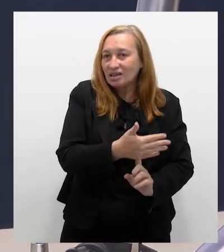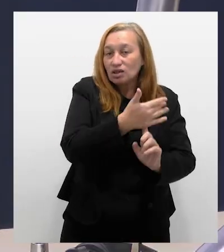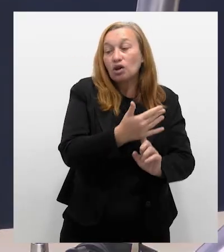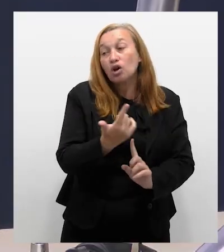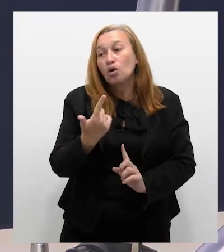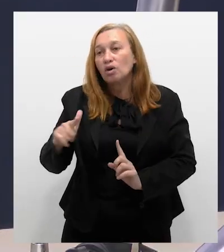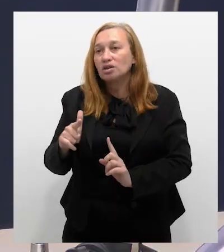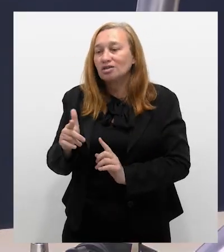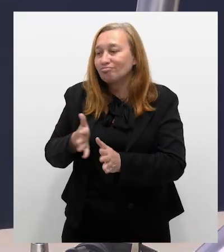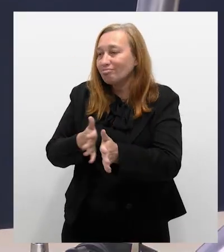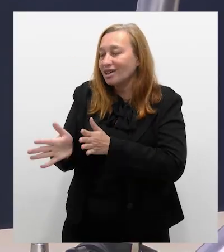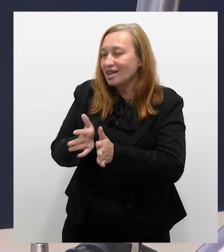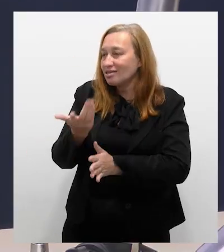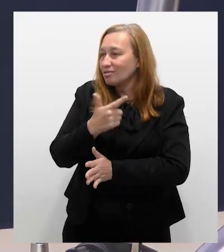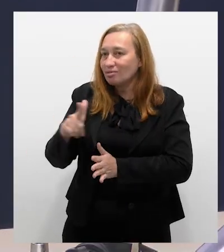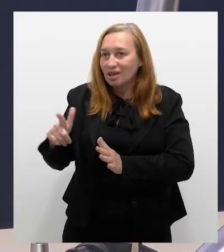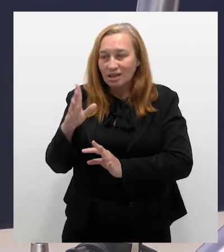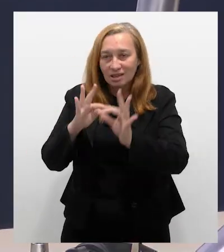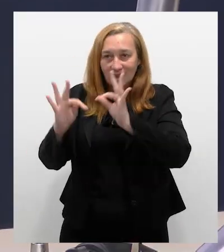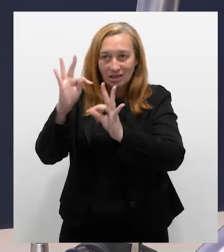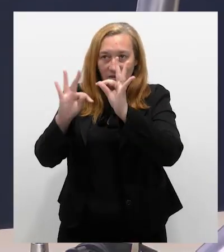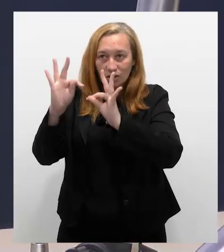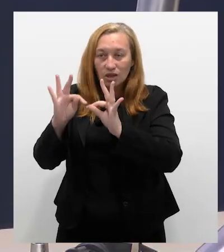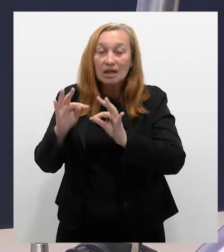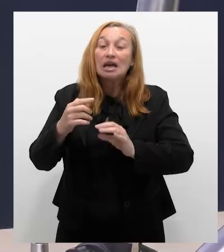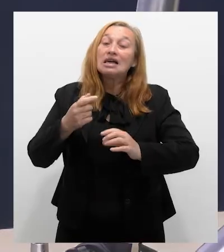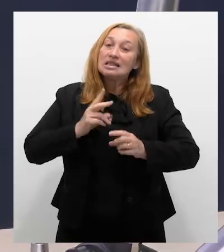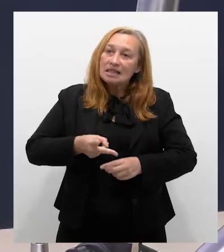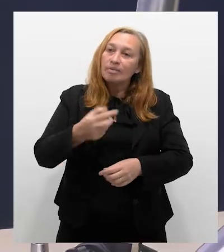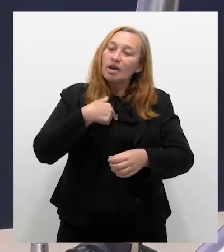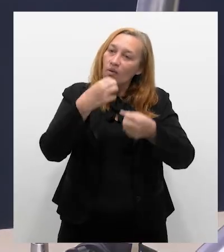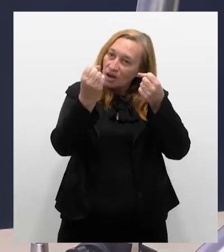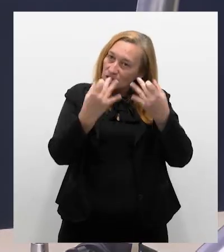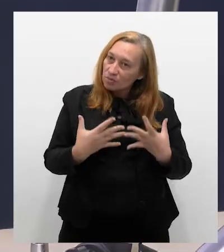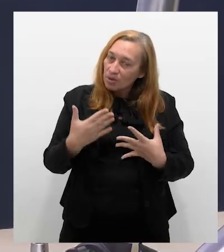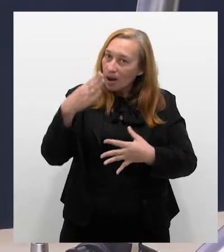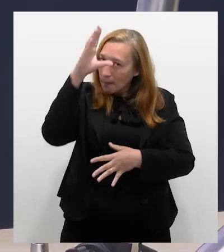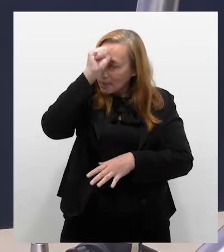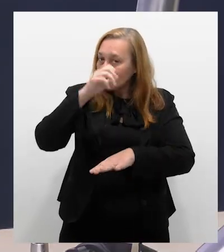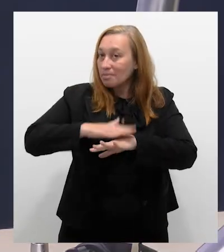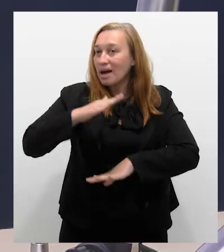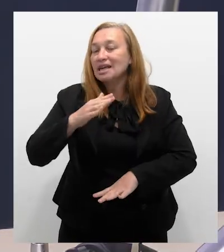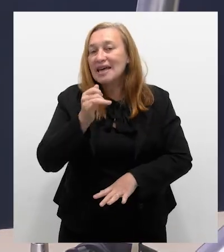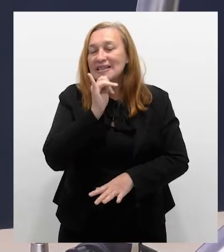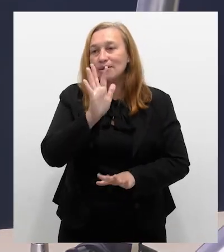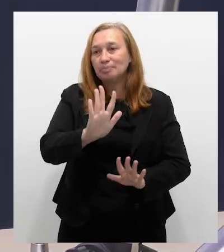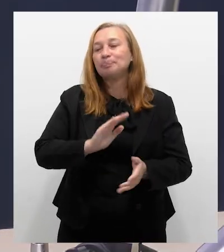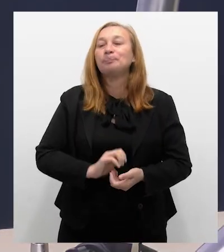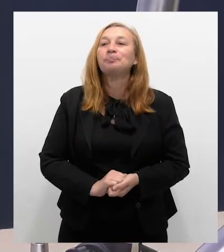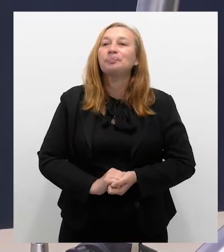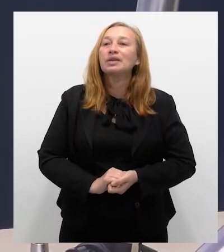acesso à tecnologia. Porque toda vez que eu explico, eu aprendo melhor. Então, vou dar um exemplo.